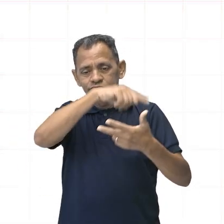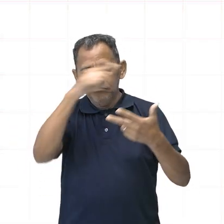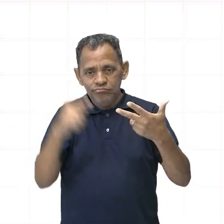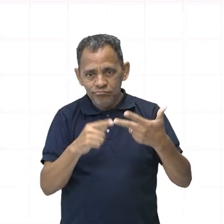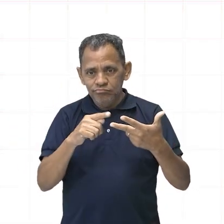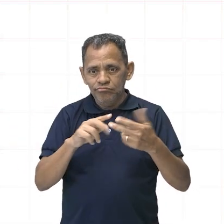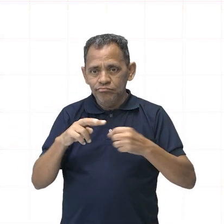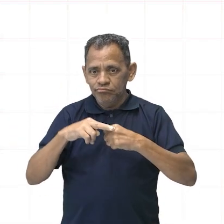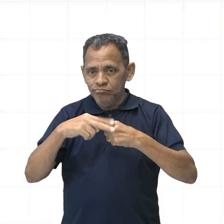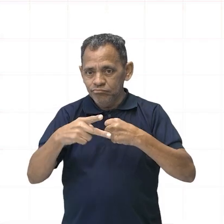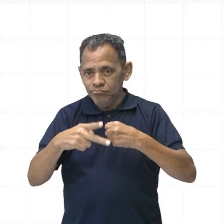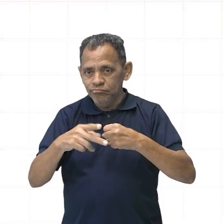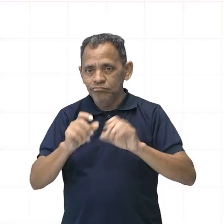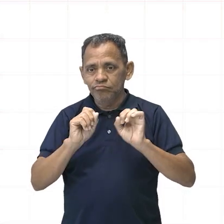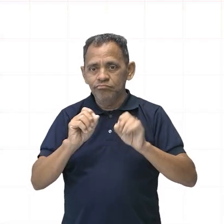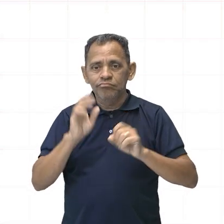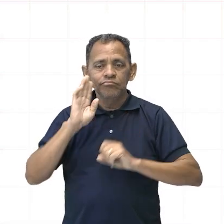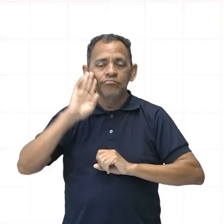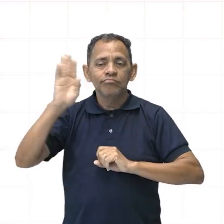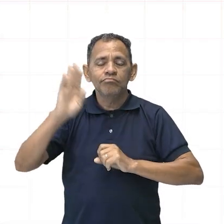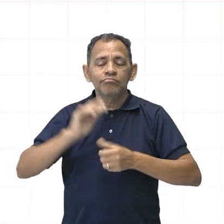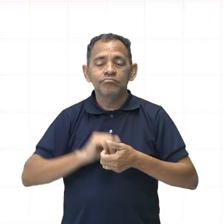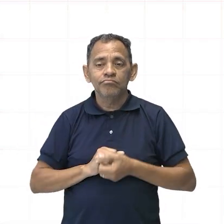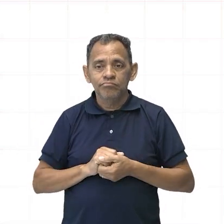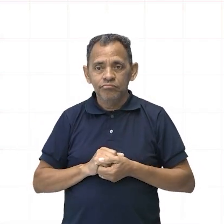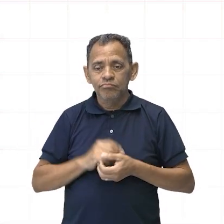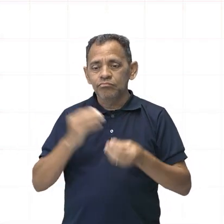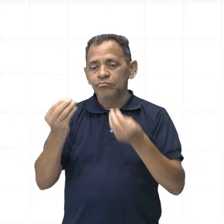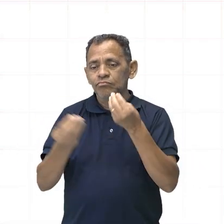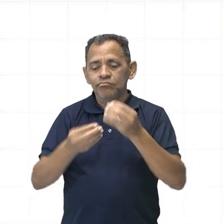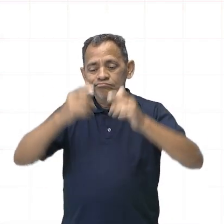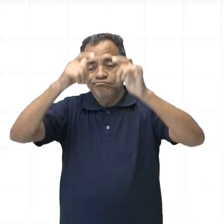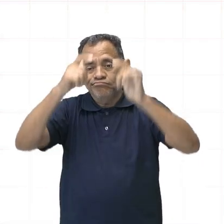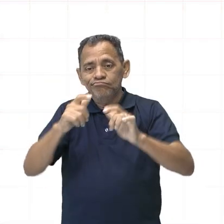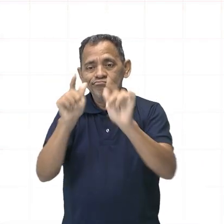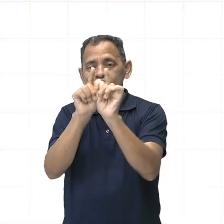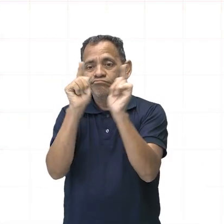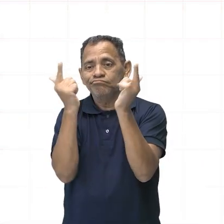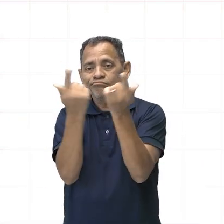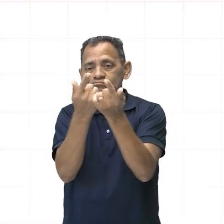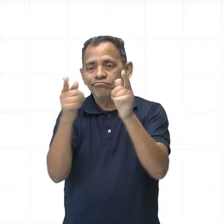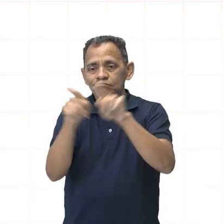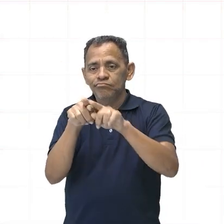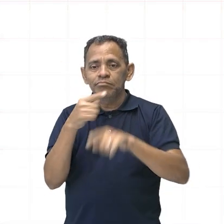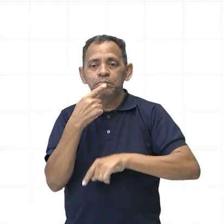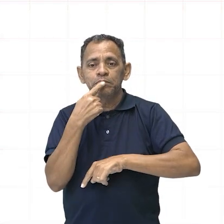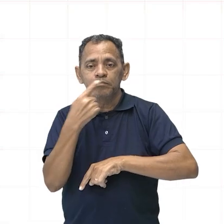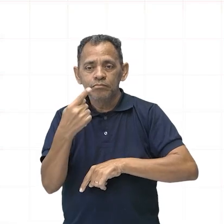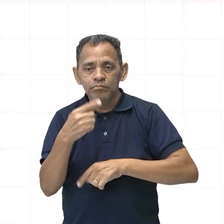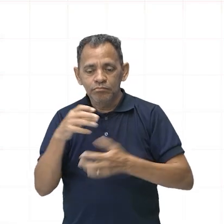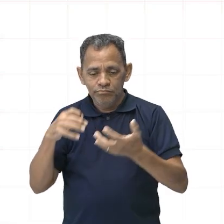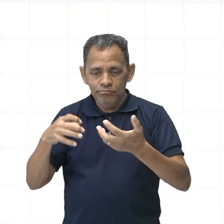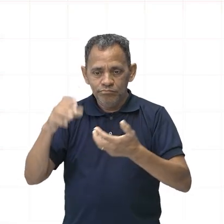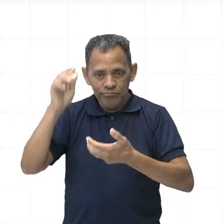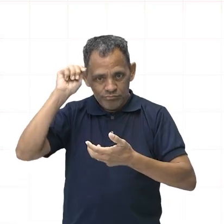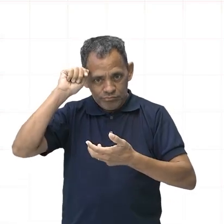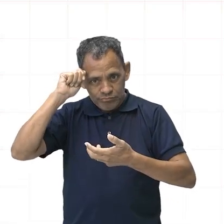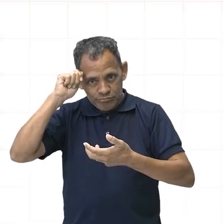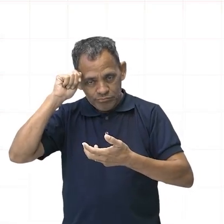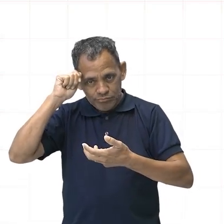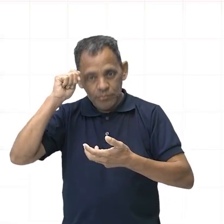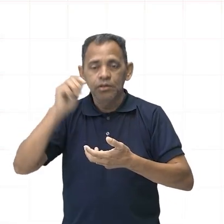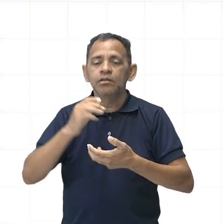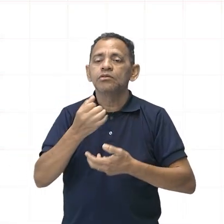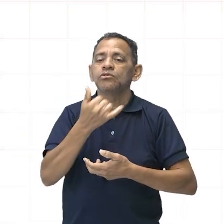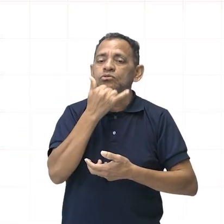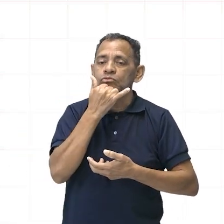citar aí como a principal a sua condição geográfica por estar aí próximo do continente asiático, próximo do